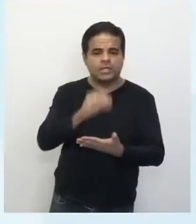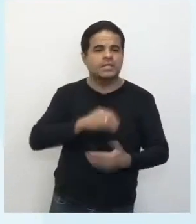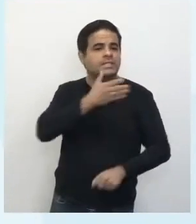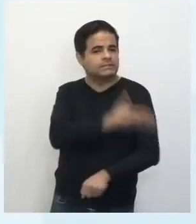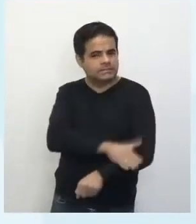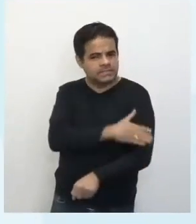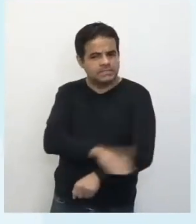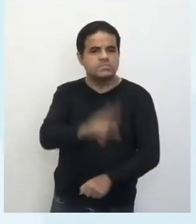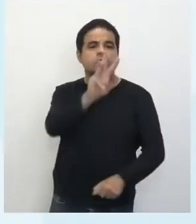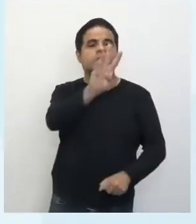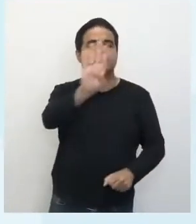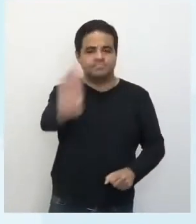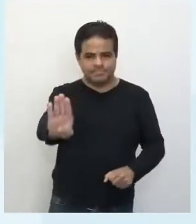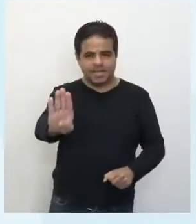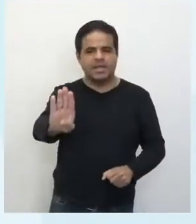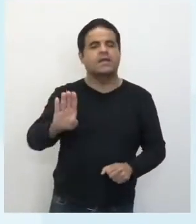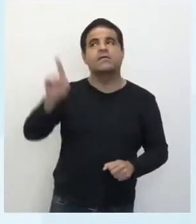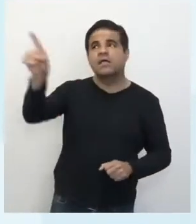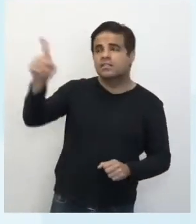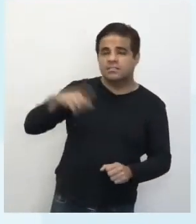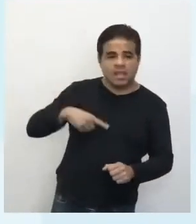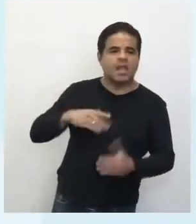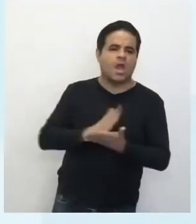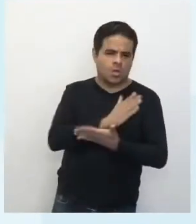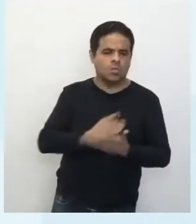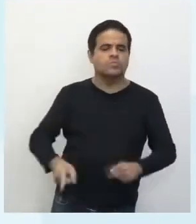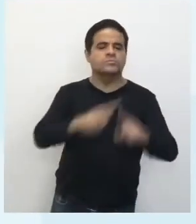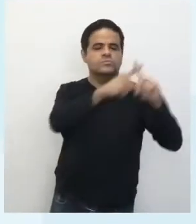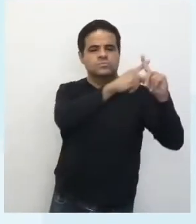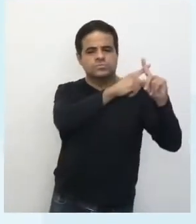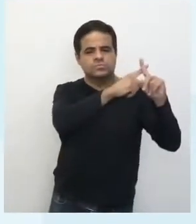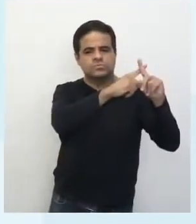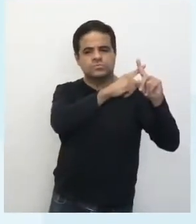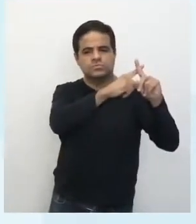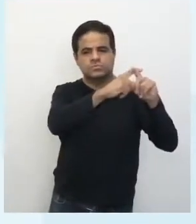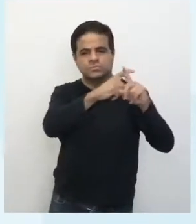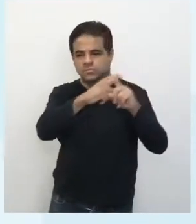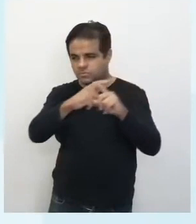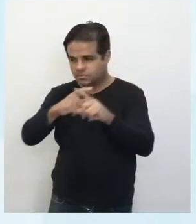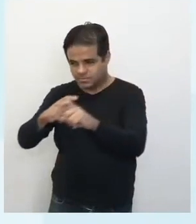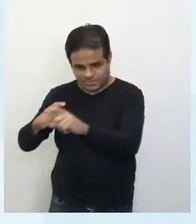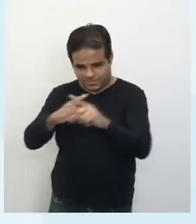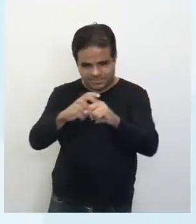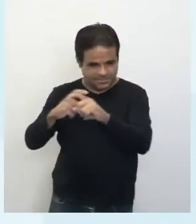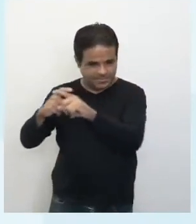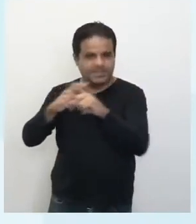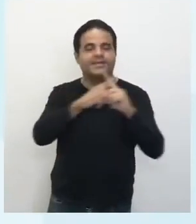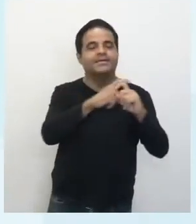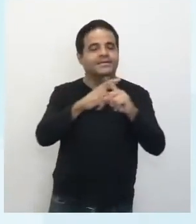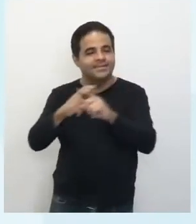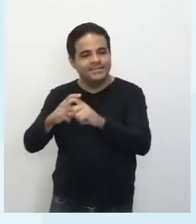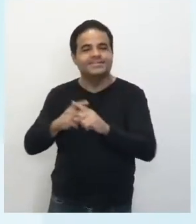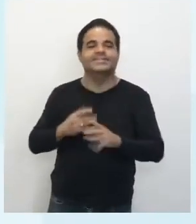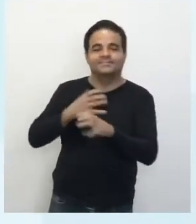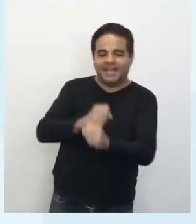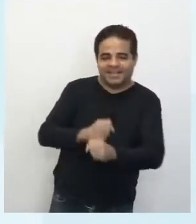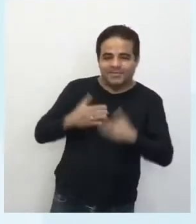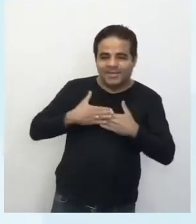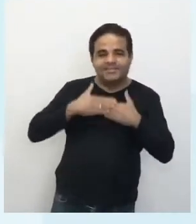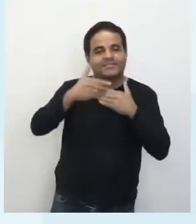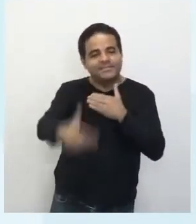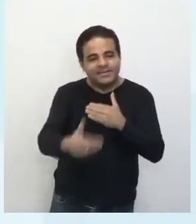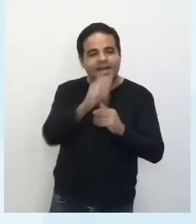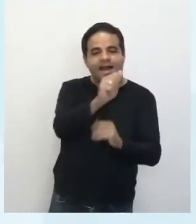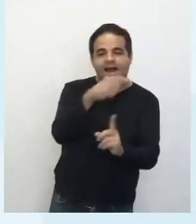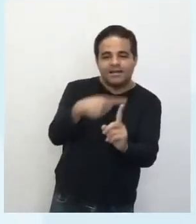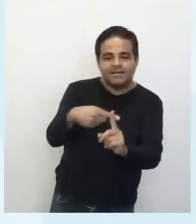exercício 3B. Ele deu alguns polinômios, o A, o B e o C, e ele está pedindo na letra B para você somar o A